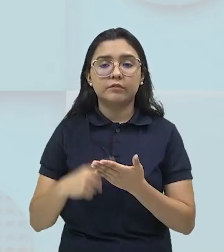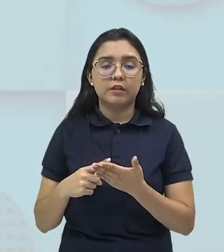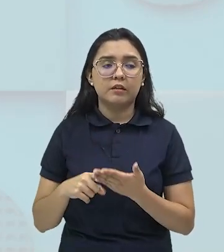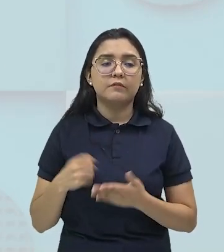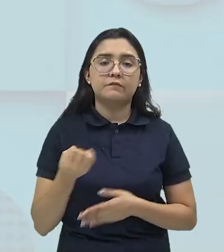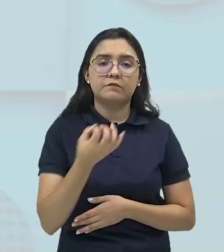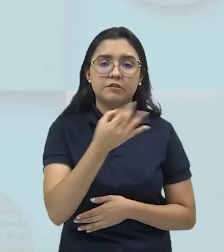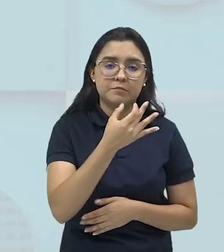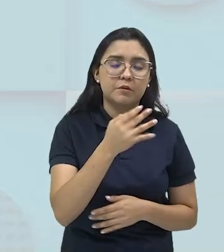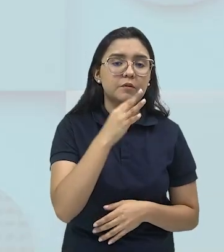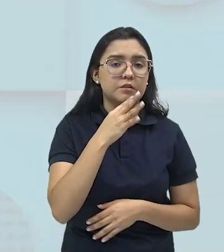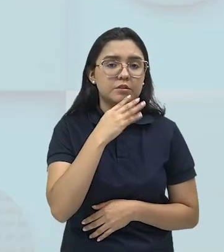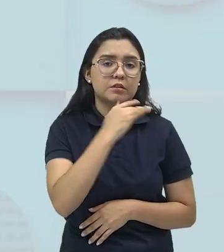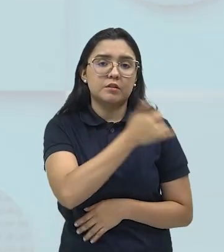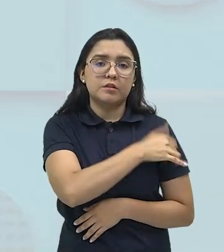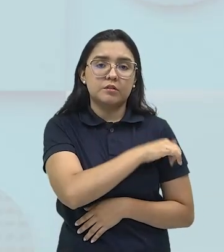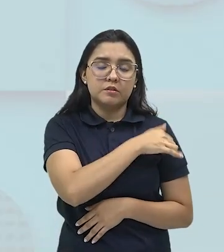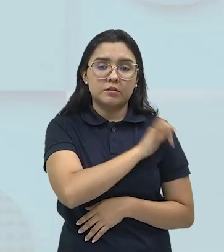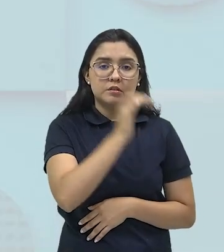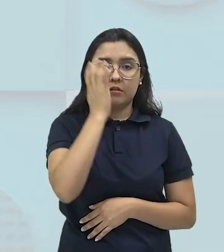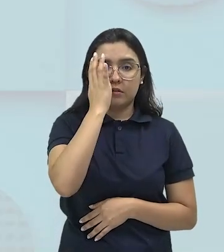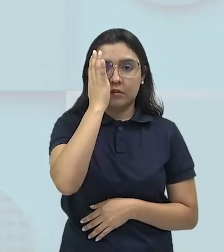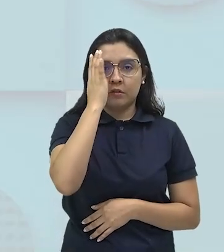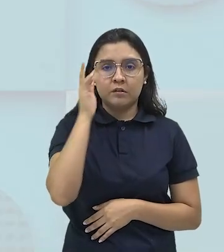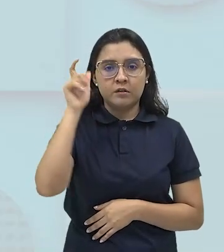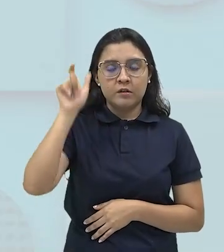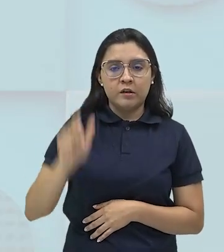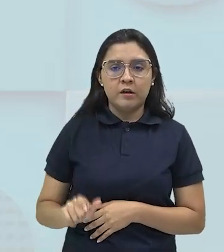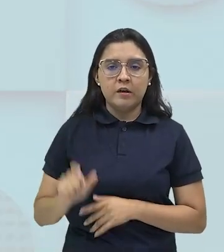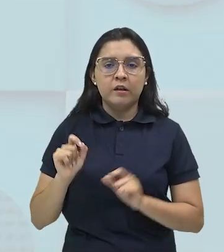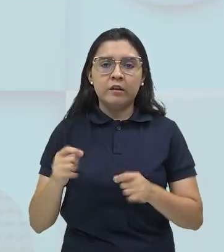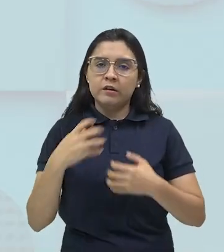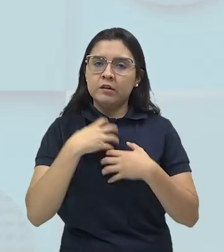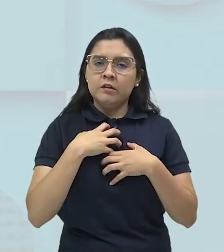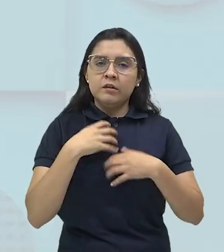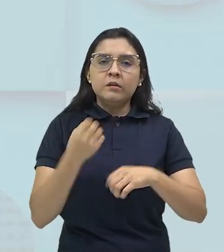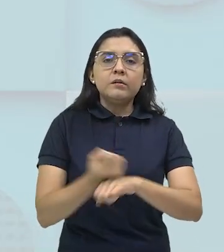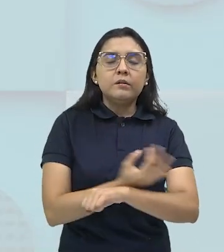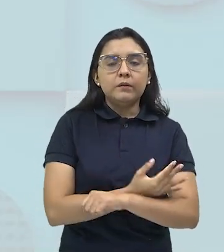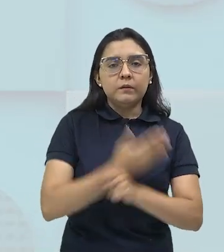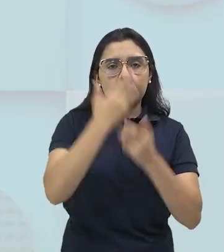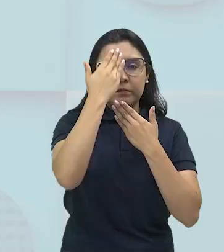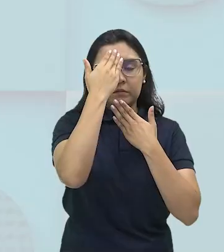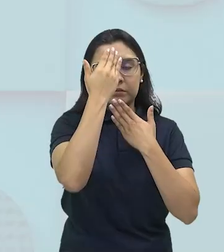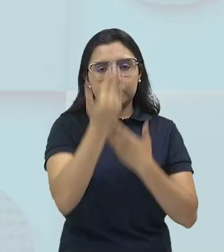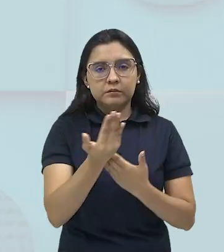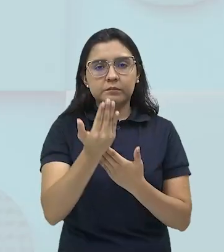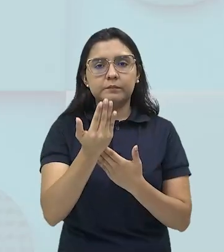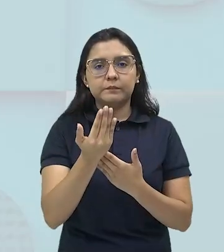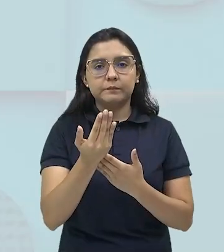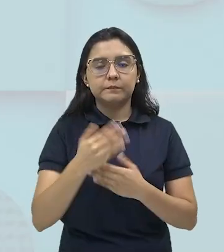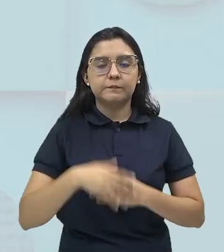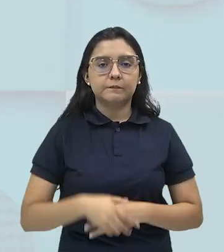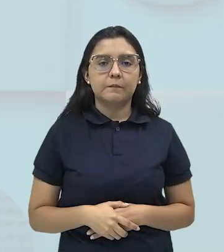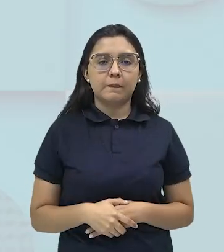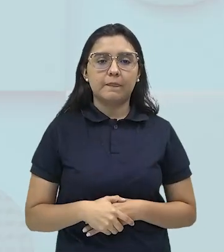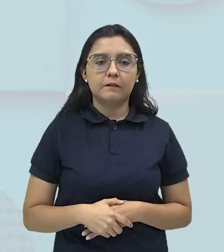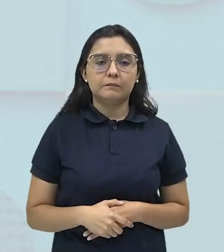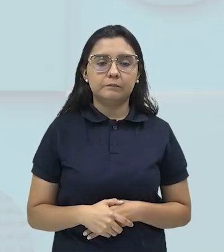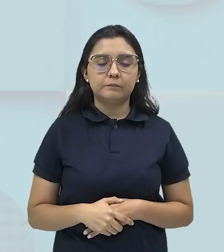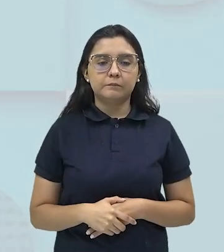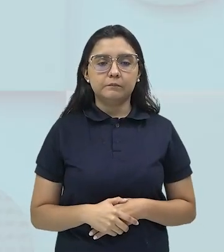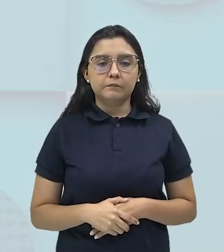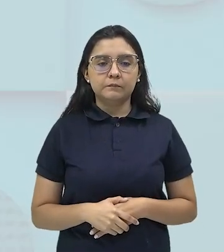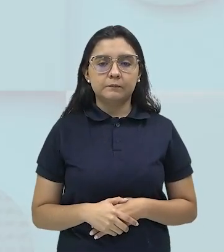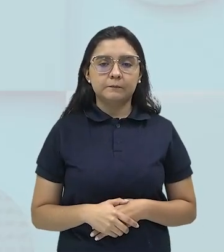Janeiro, né? E aí ela ficou bastante emocionada e agradeceu, né? Como forma de fazer com que